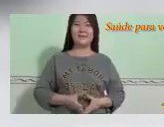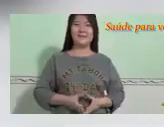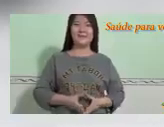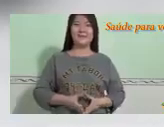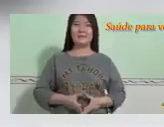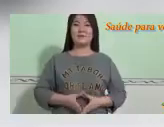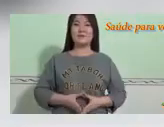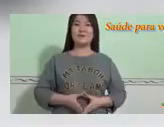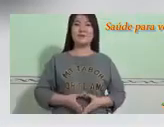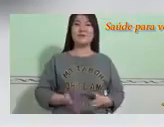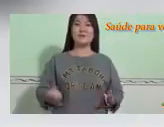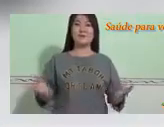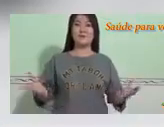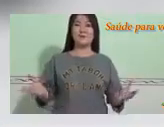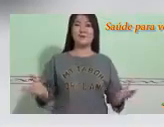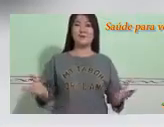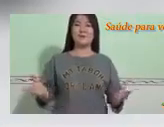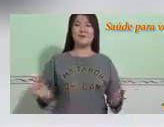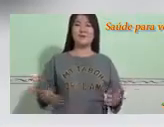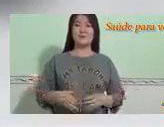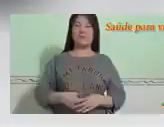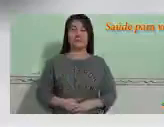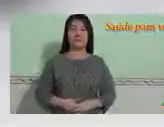OQUSIGNIFCAQUE vai piorando com o tempo,